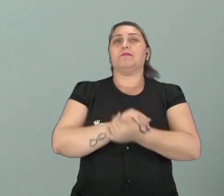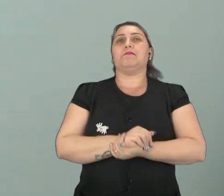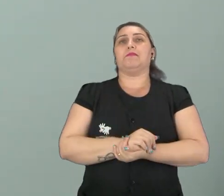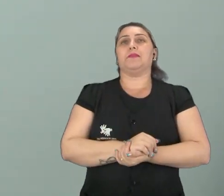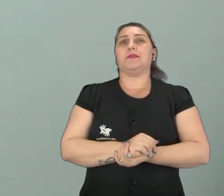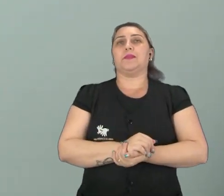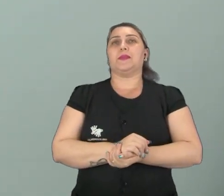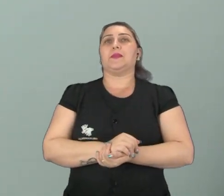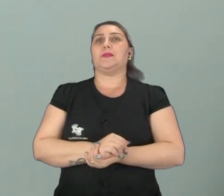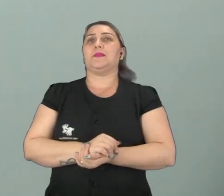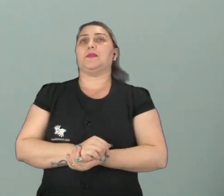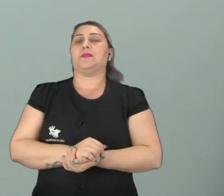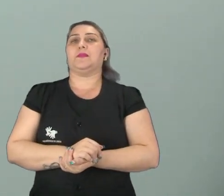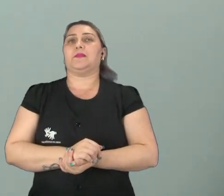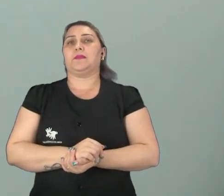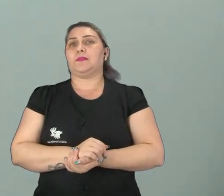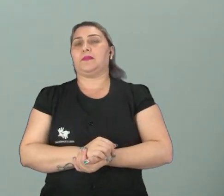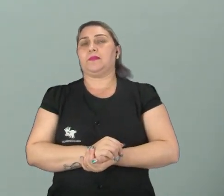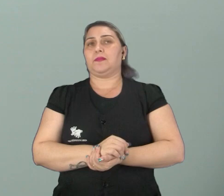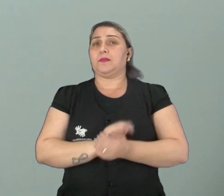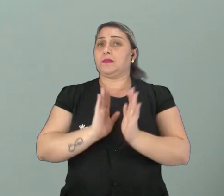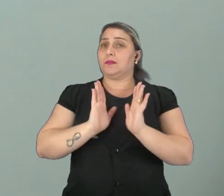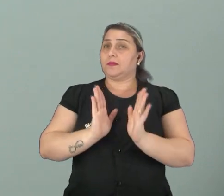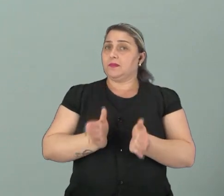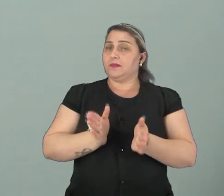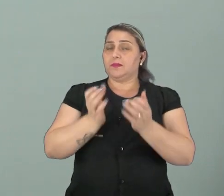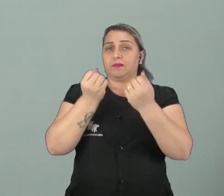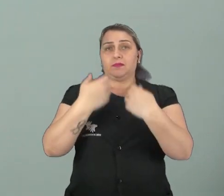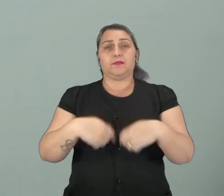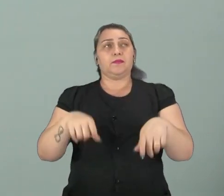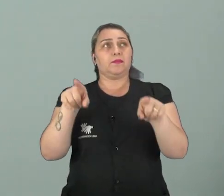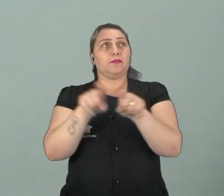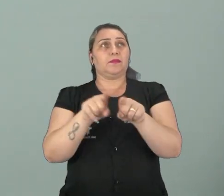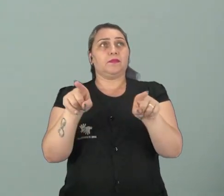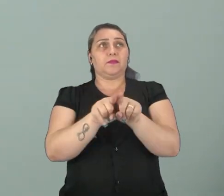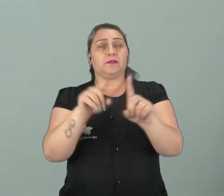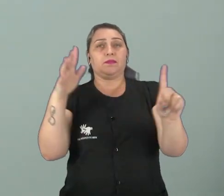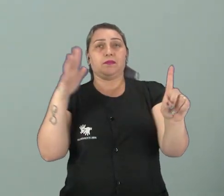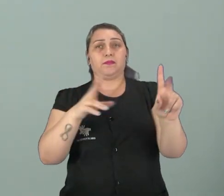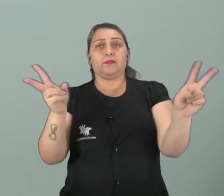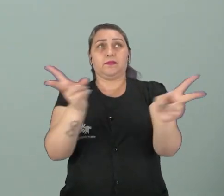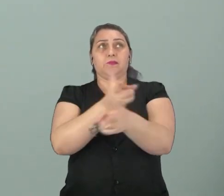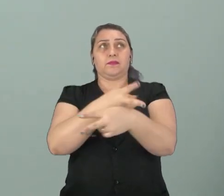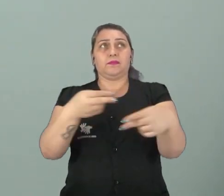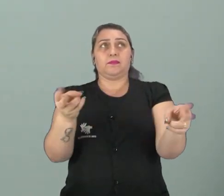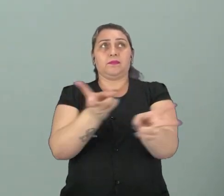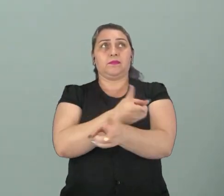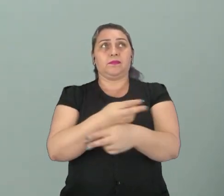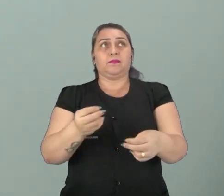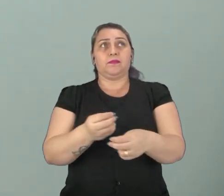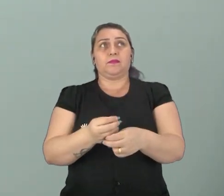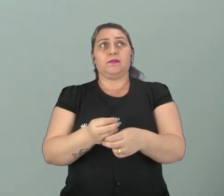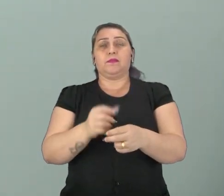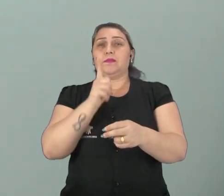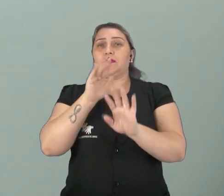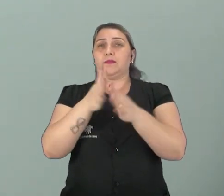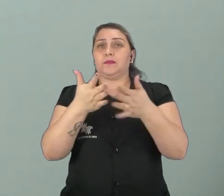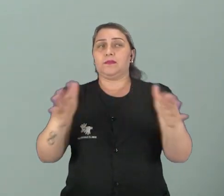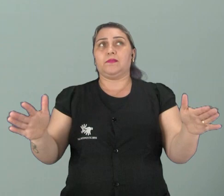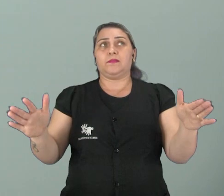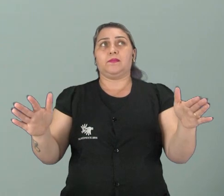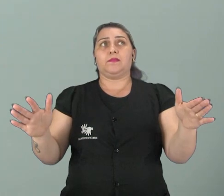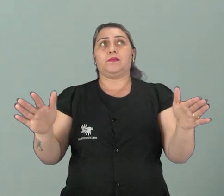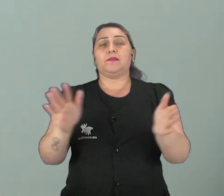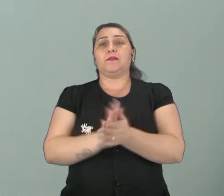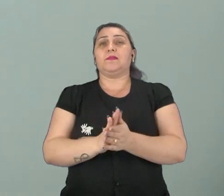querer realizar um repouso. Como eu já falei, isso também tem influência de vento, das marés e tem